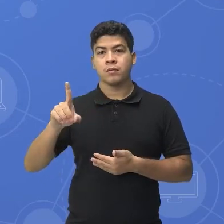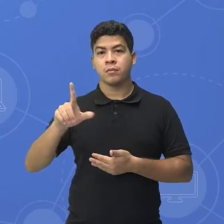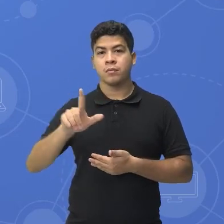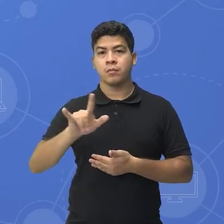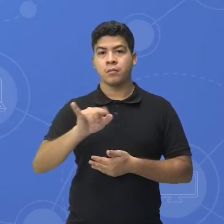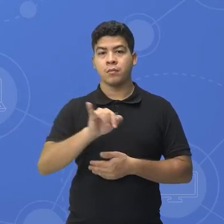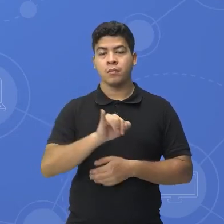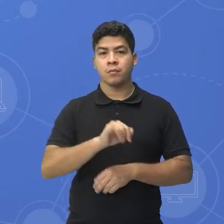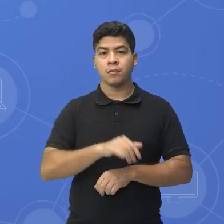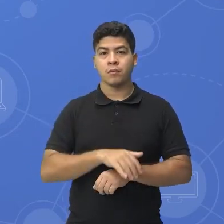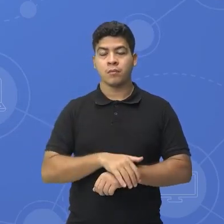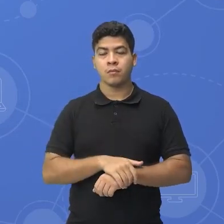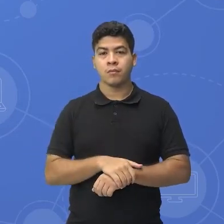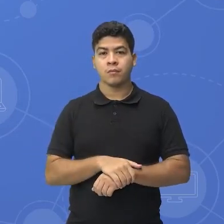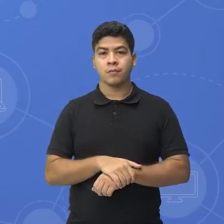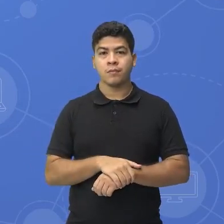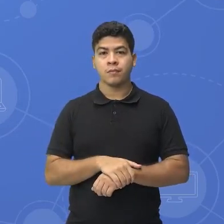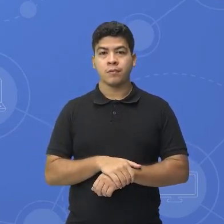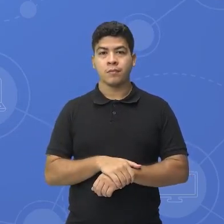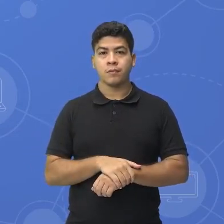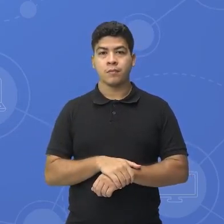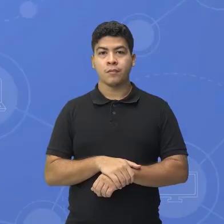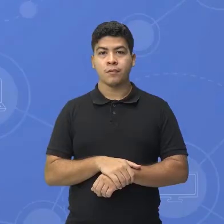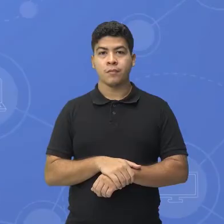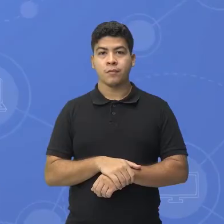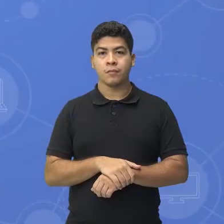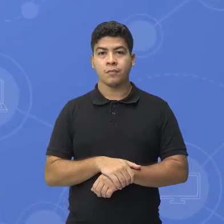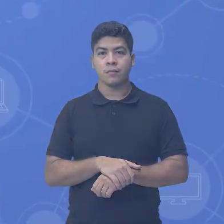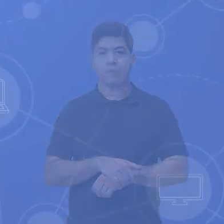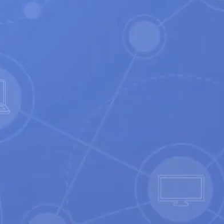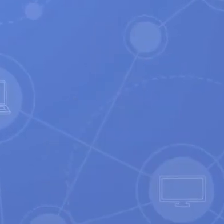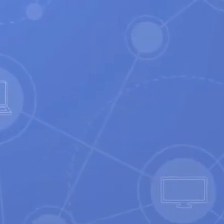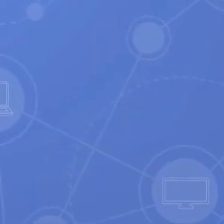nossa dinâmica local interativa.